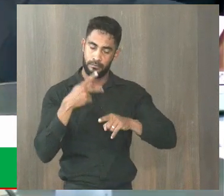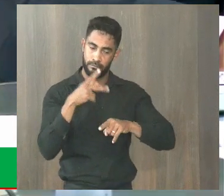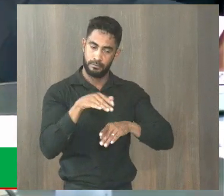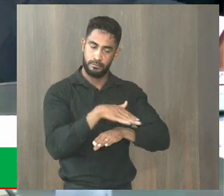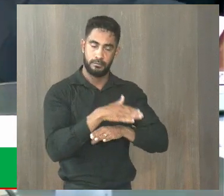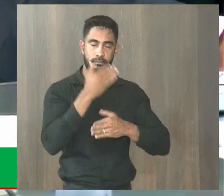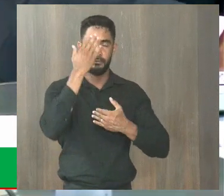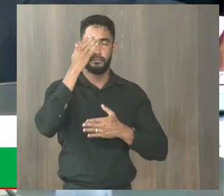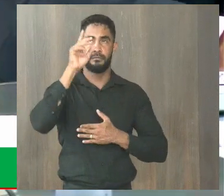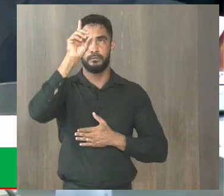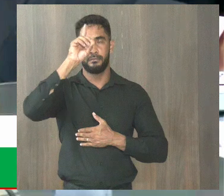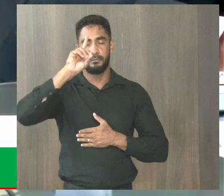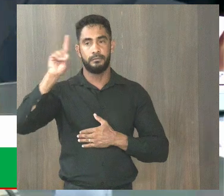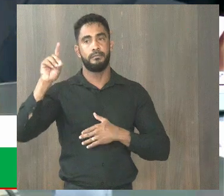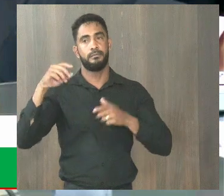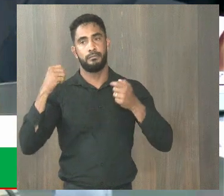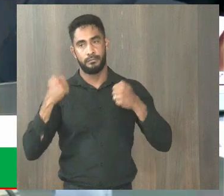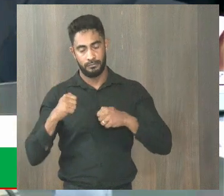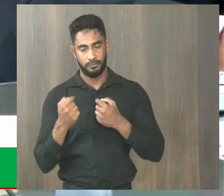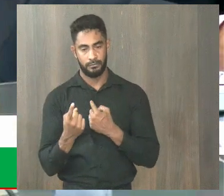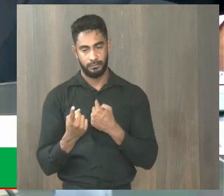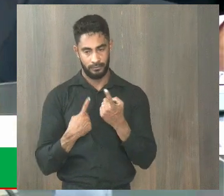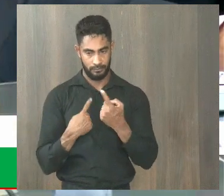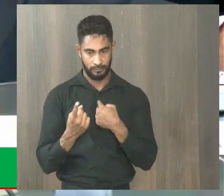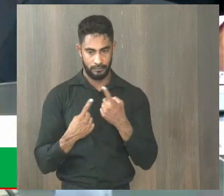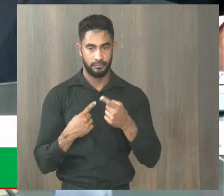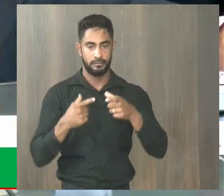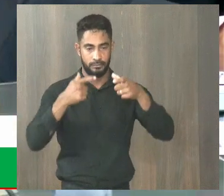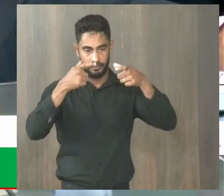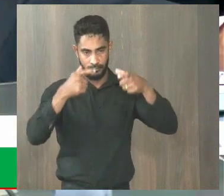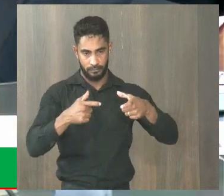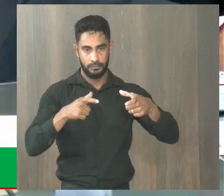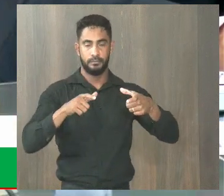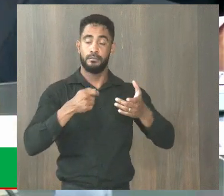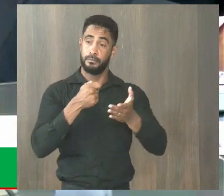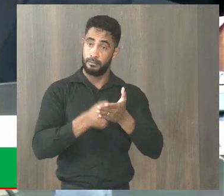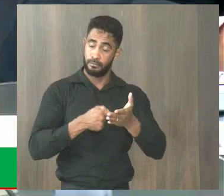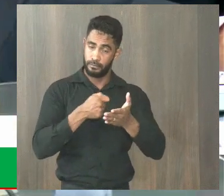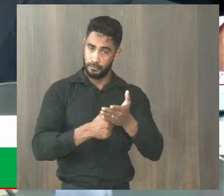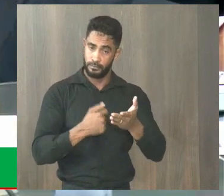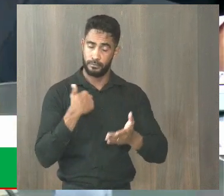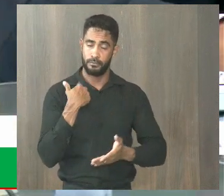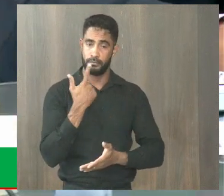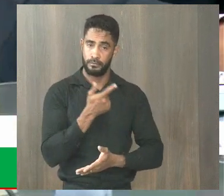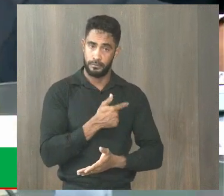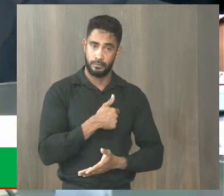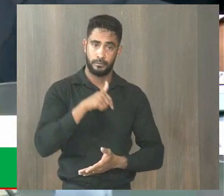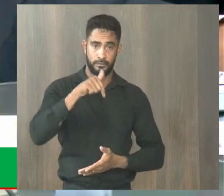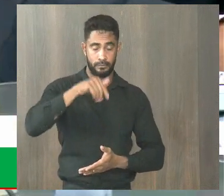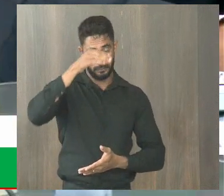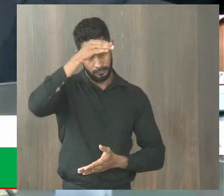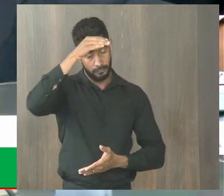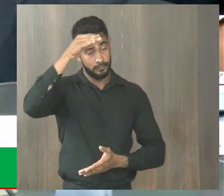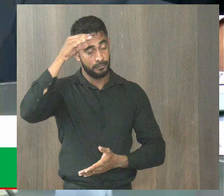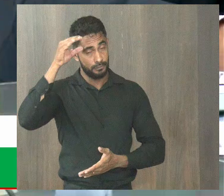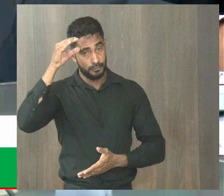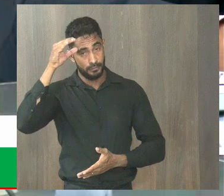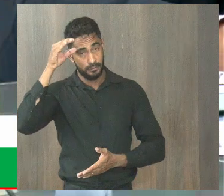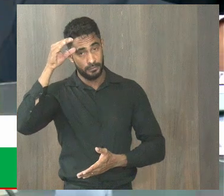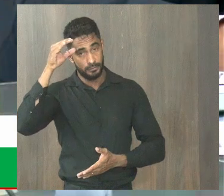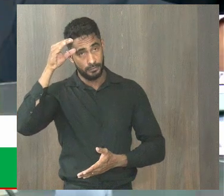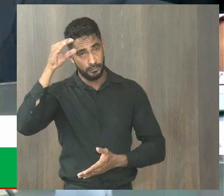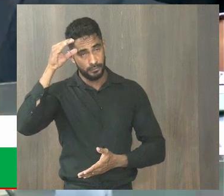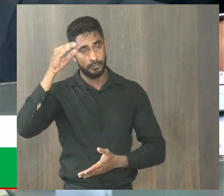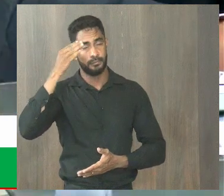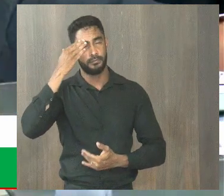graças a Deus, ali precisa uma avenida do bairro Ribeirão do Ouro, que é uma cobrança nossa, né, nessa casa, desde quando eu entrei aqui, e graças